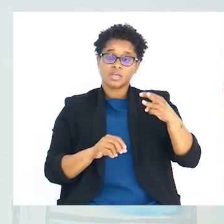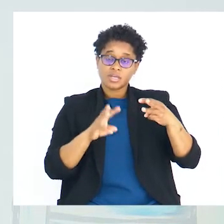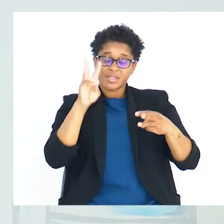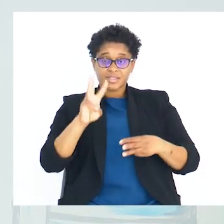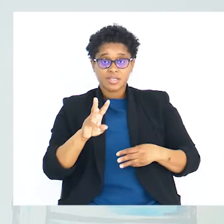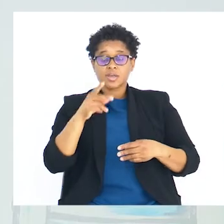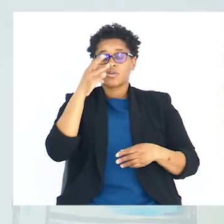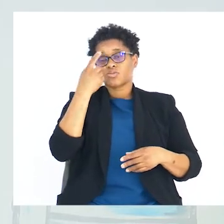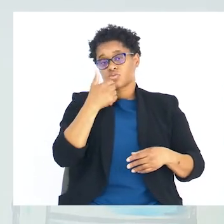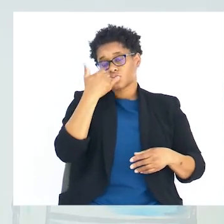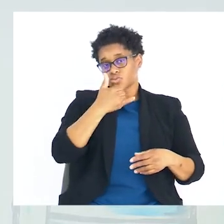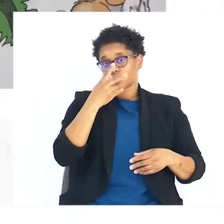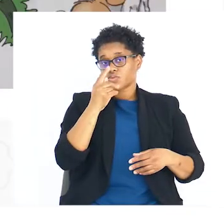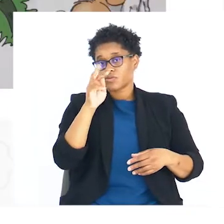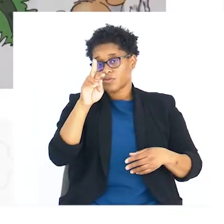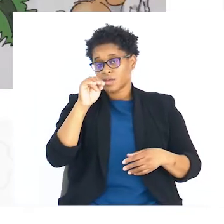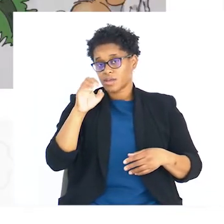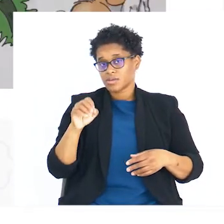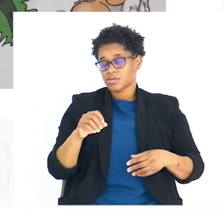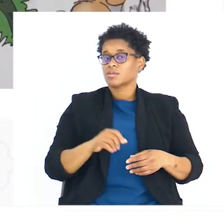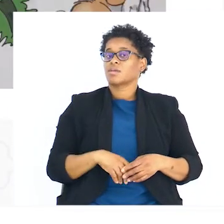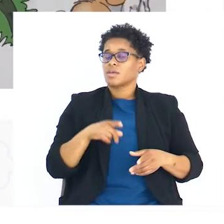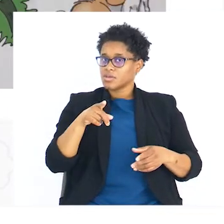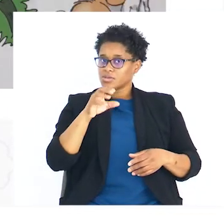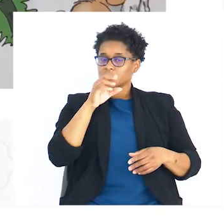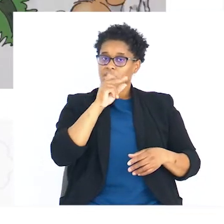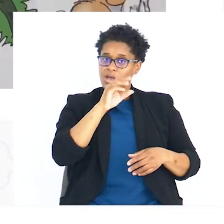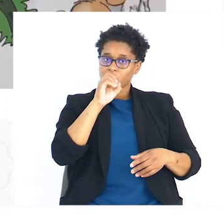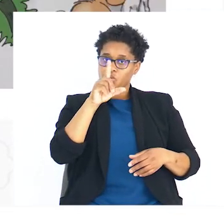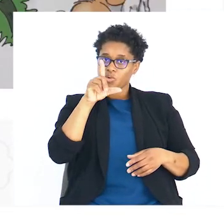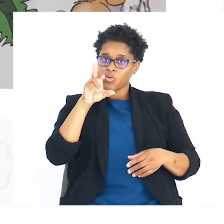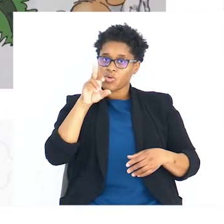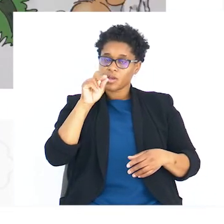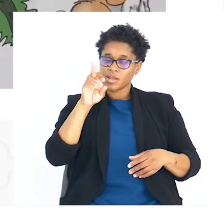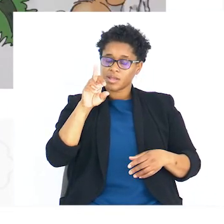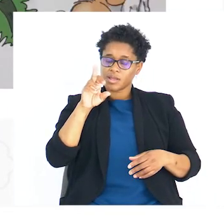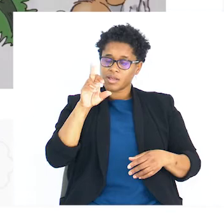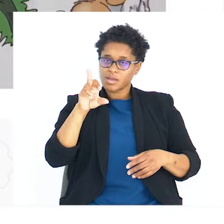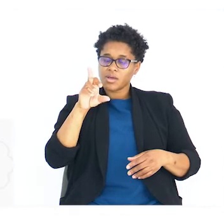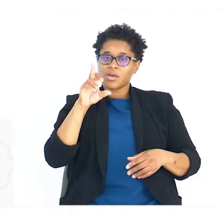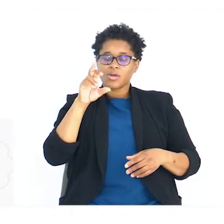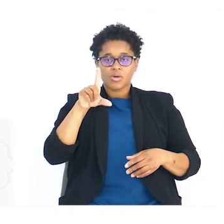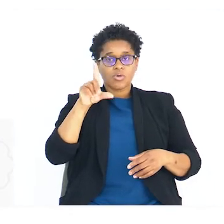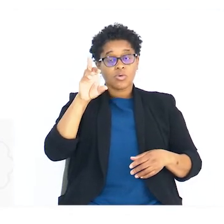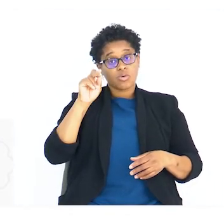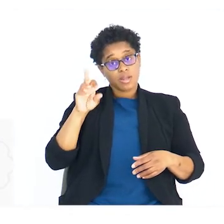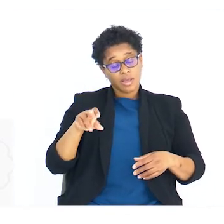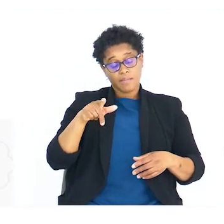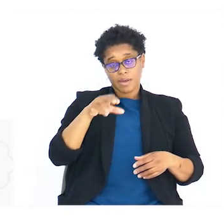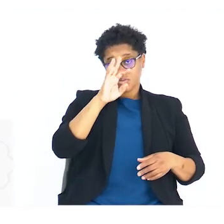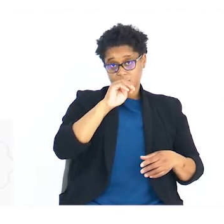verso é isso, a olhar para o sarrafo. Então, vamos completar aqui.